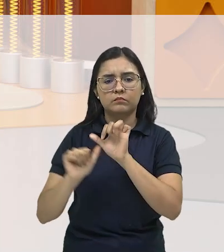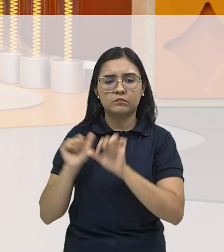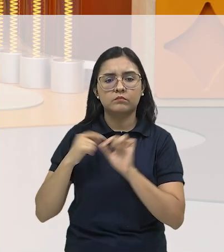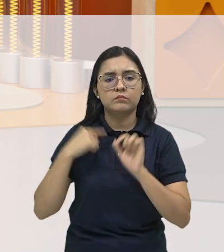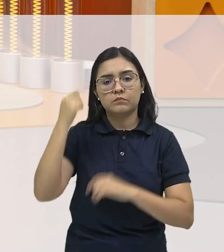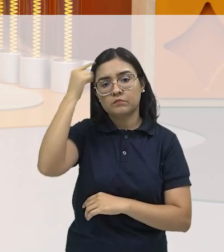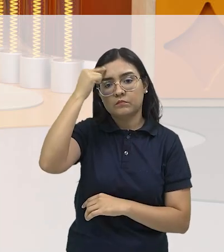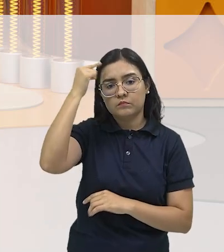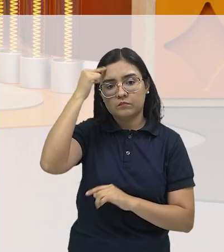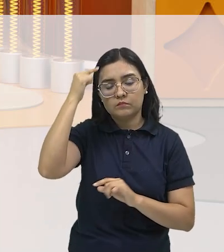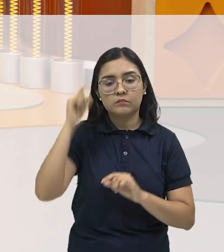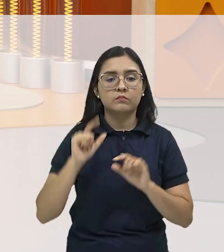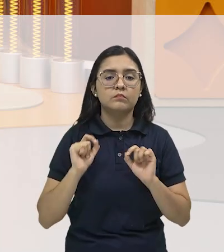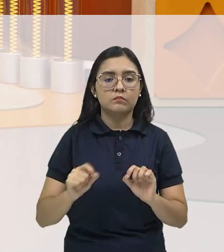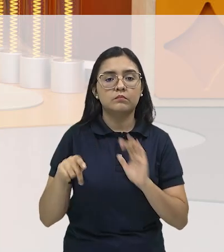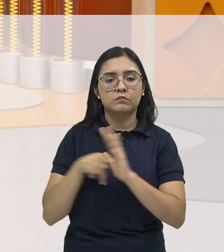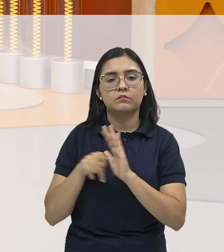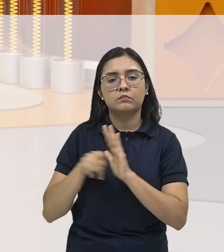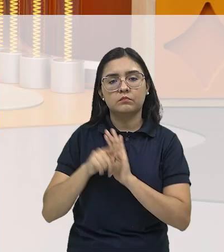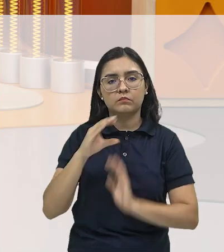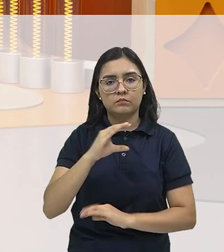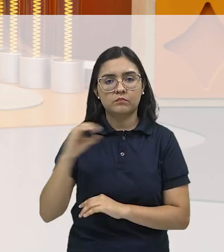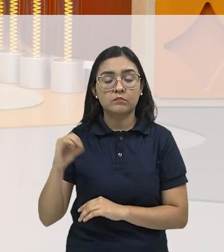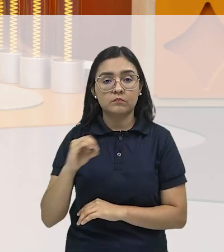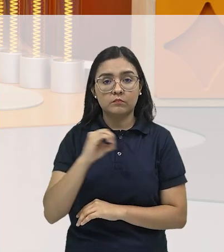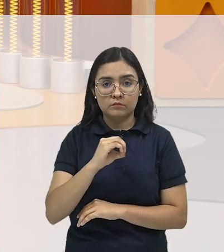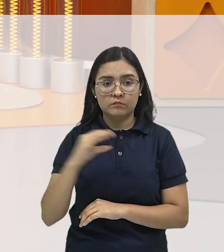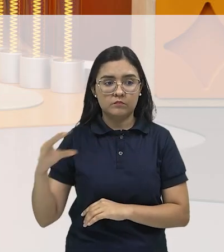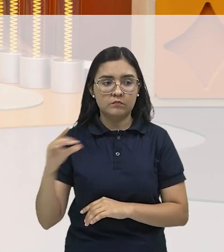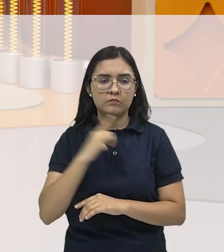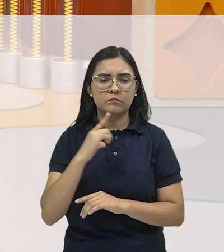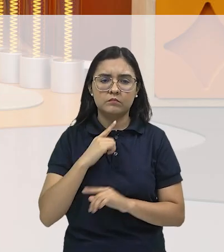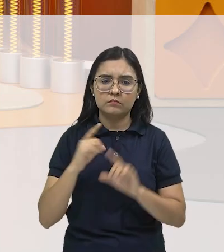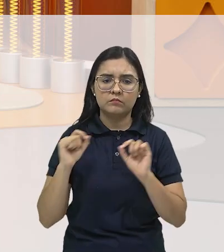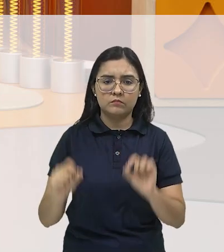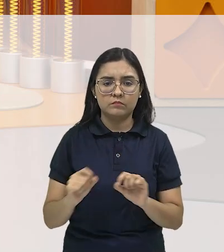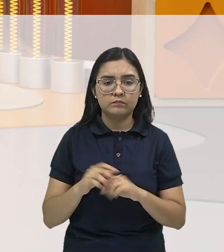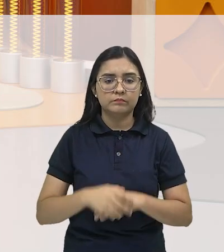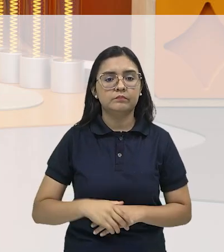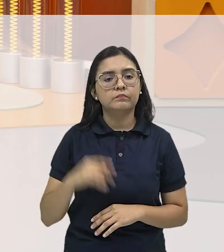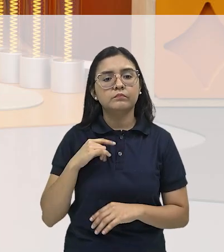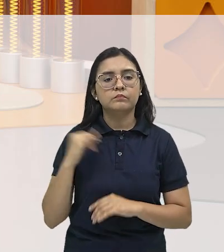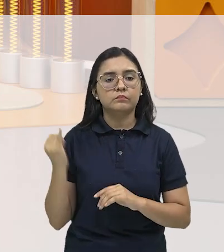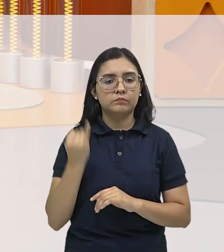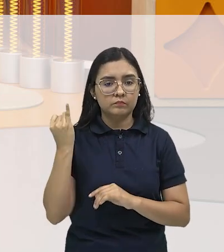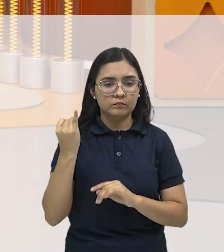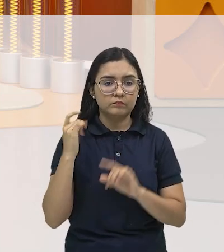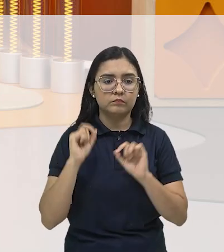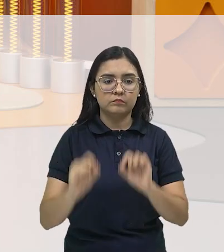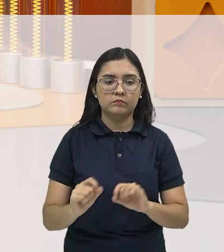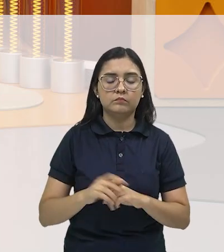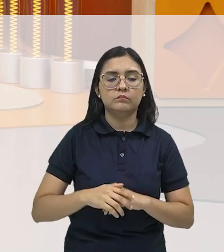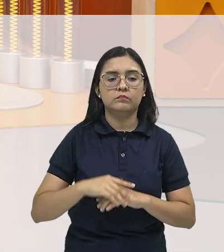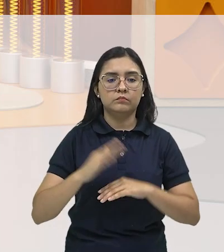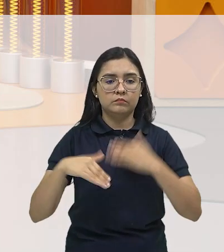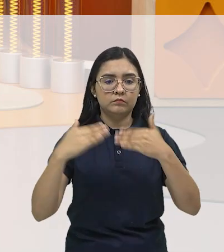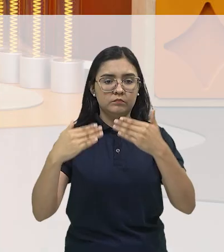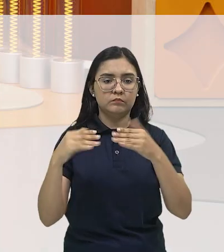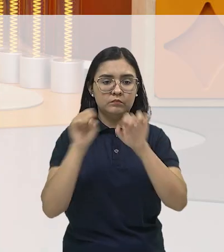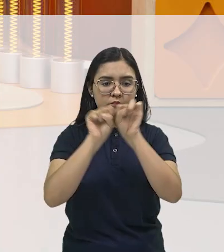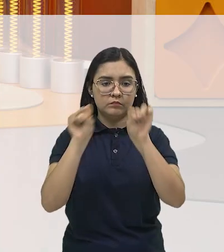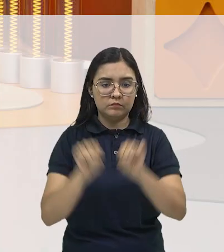profundamente o pensamento ocidental e tiveram um impacto significativo no desenvolvimento